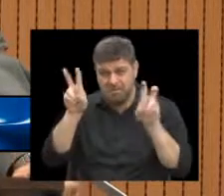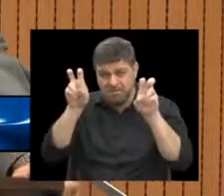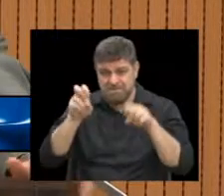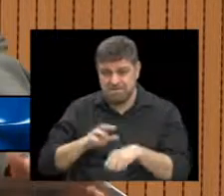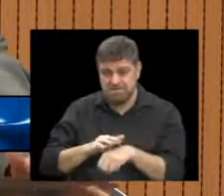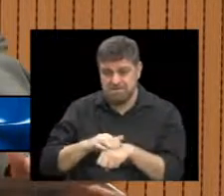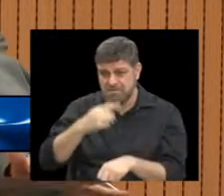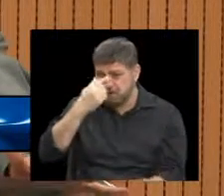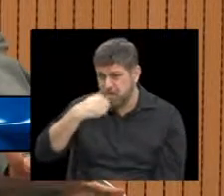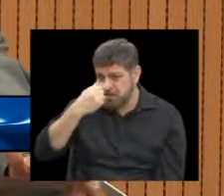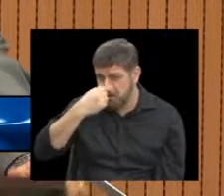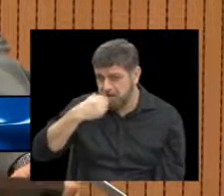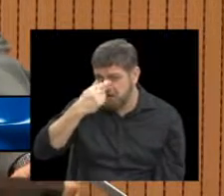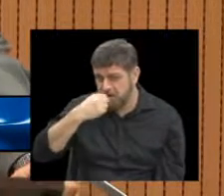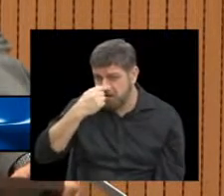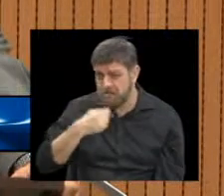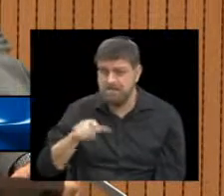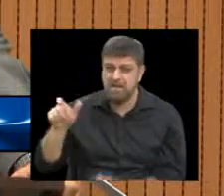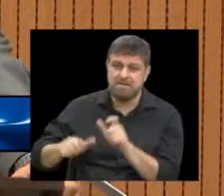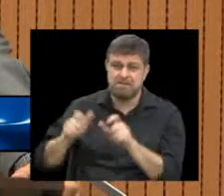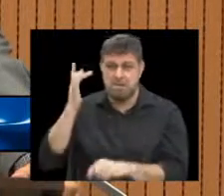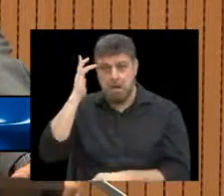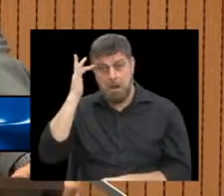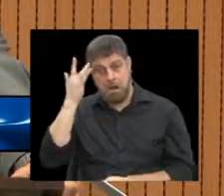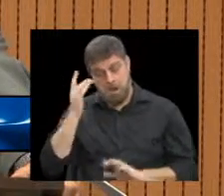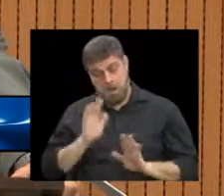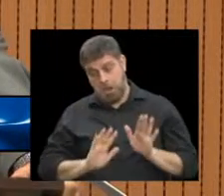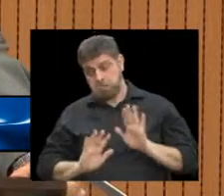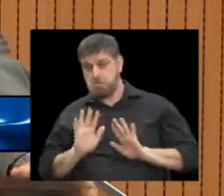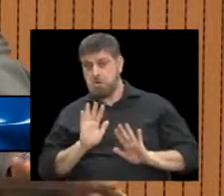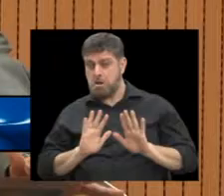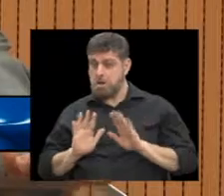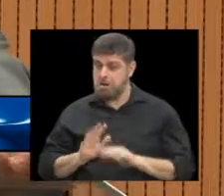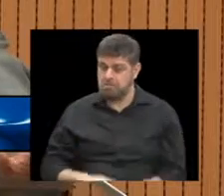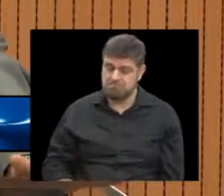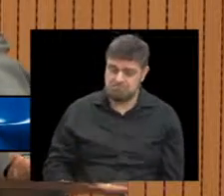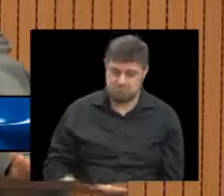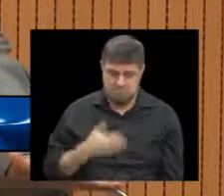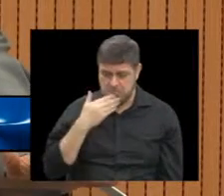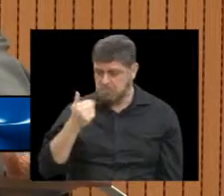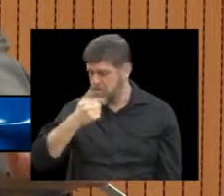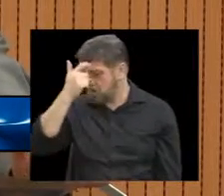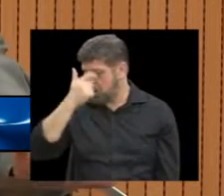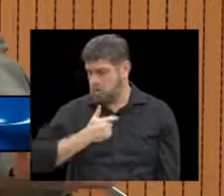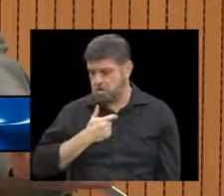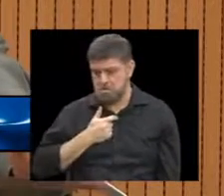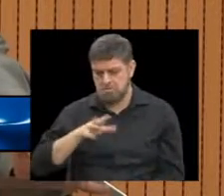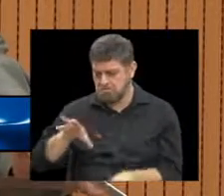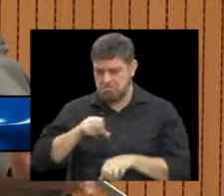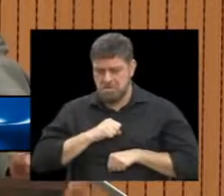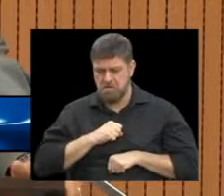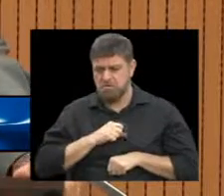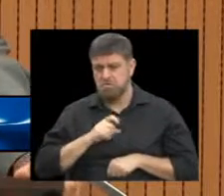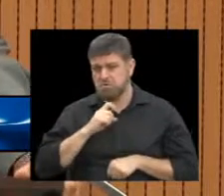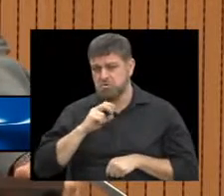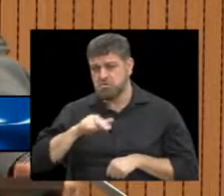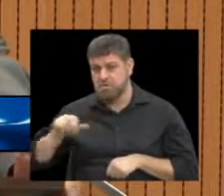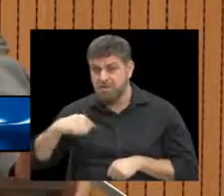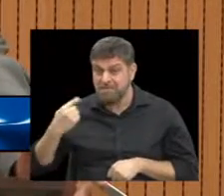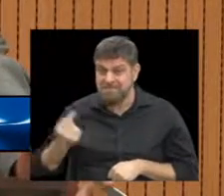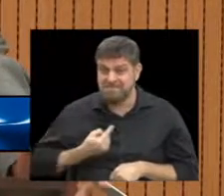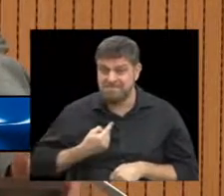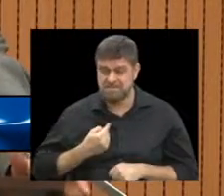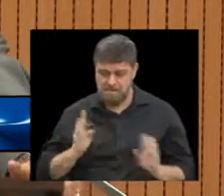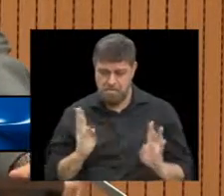muitas pessoas que estão achando que não, não aconteceu comigo, mas a gente sempre está em ambientes